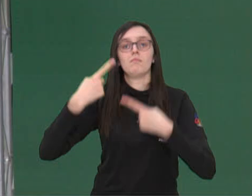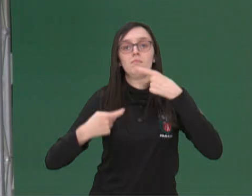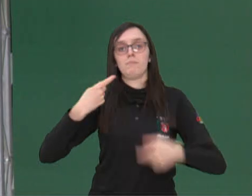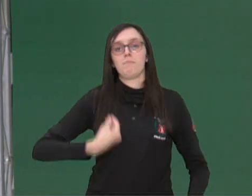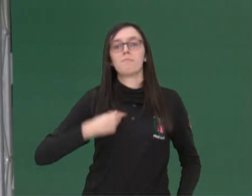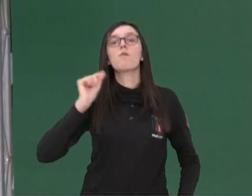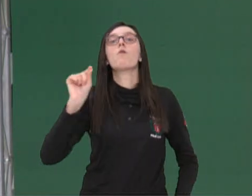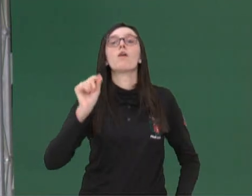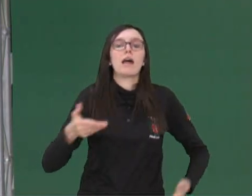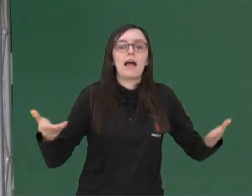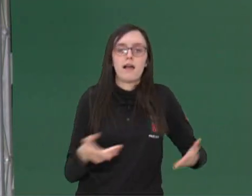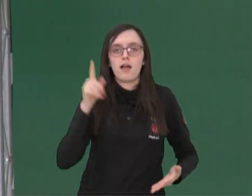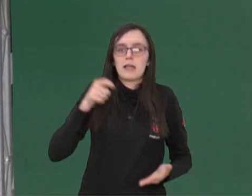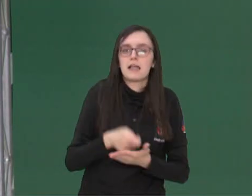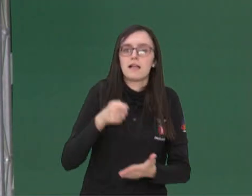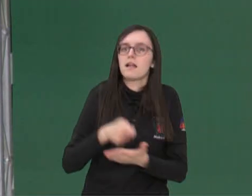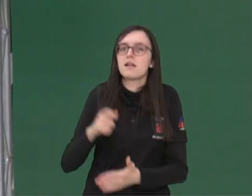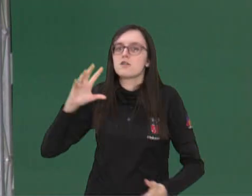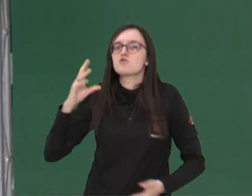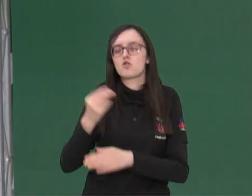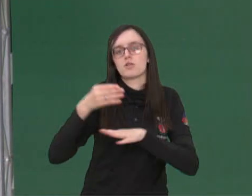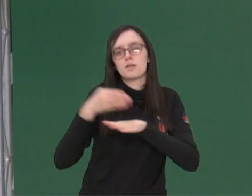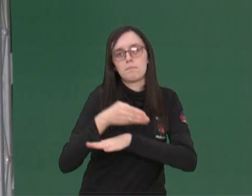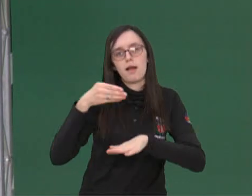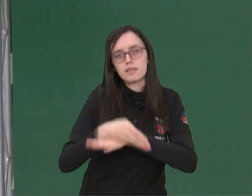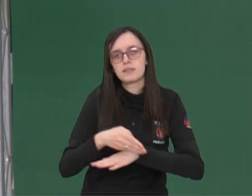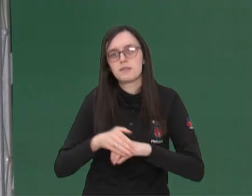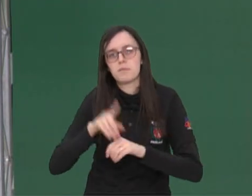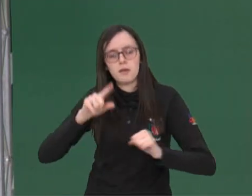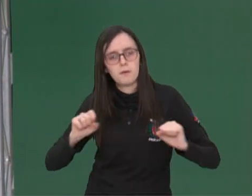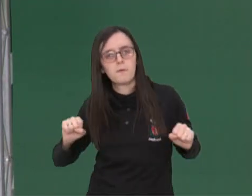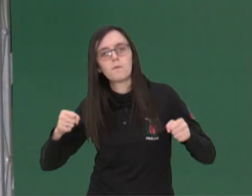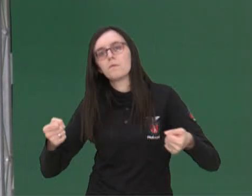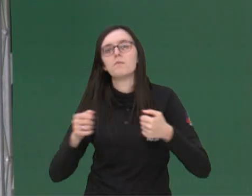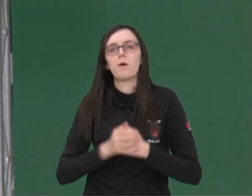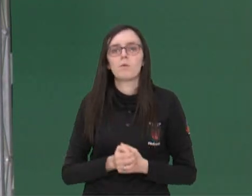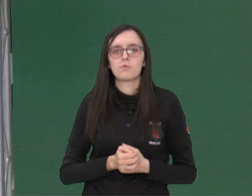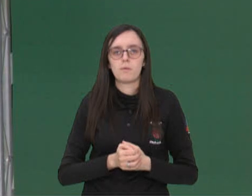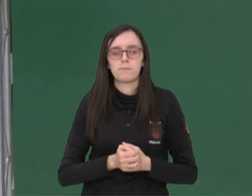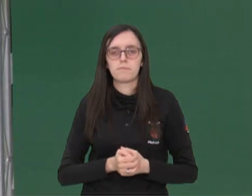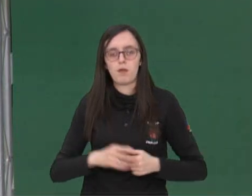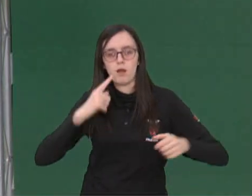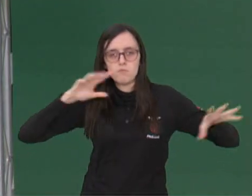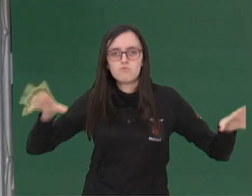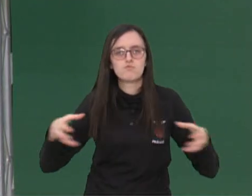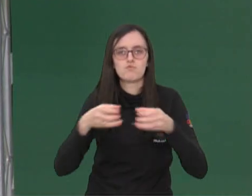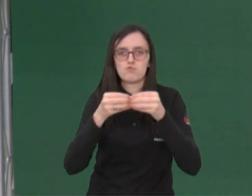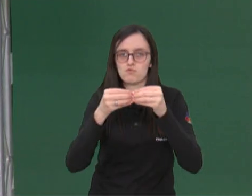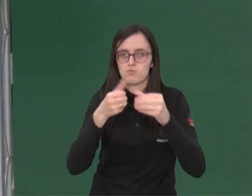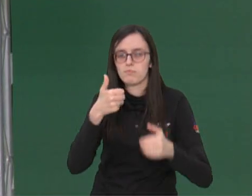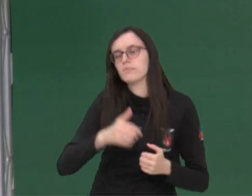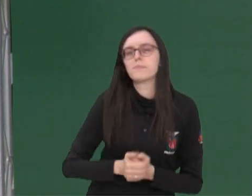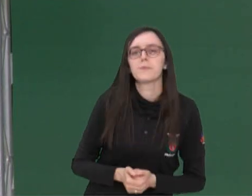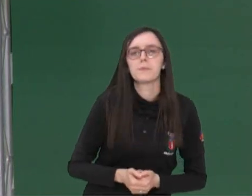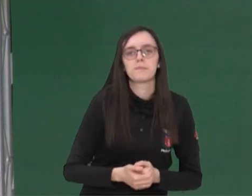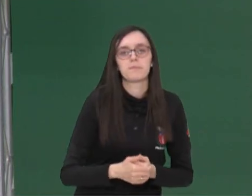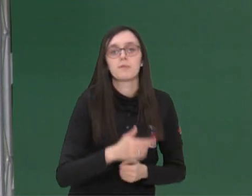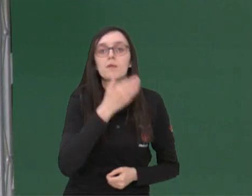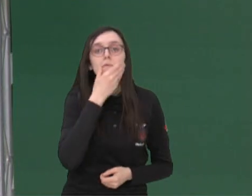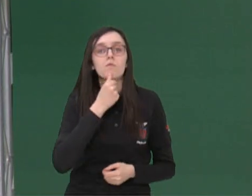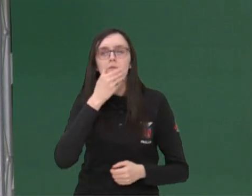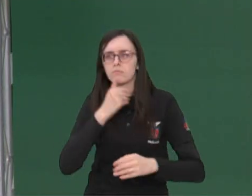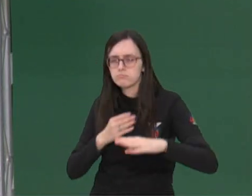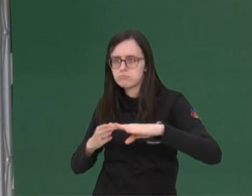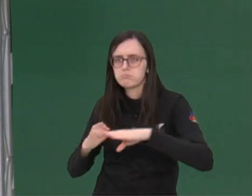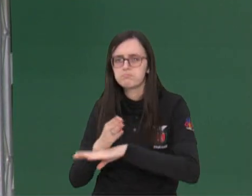guerra que agora exige que todos participem dos esforços. Junta isso. Enquanto os homens iam para